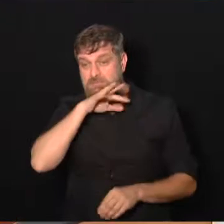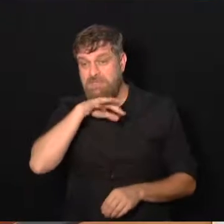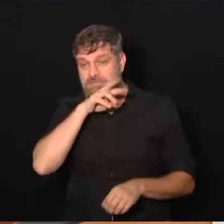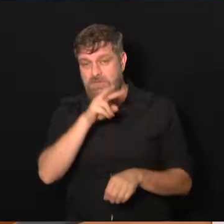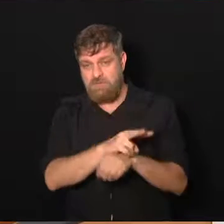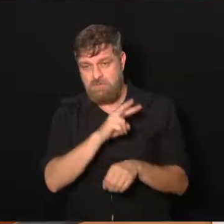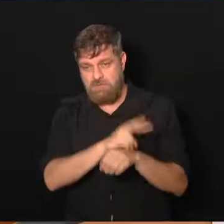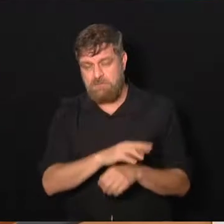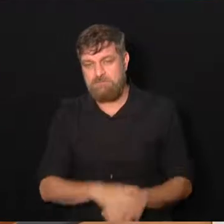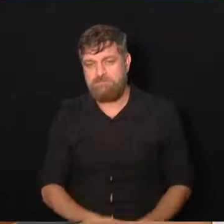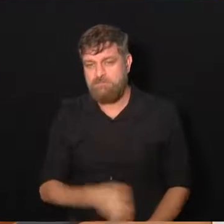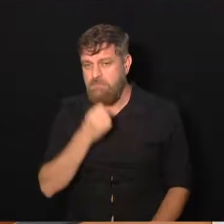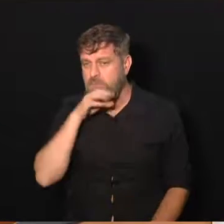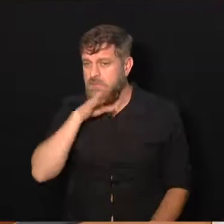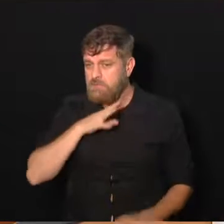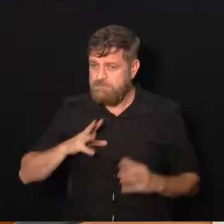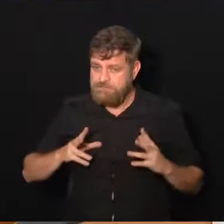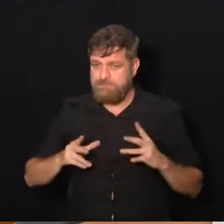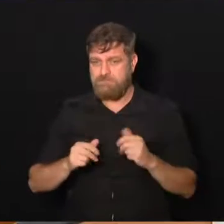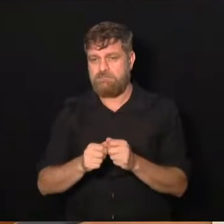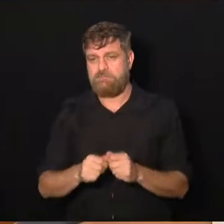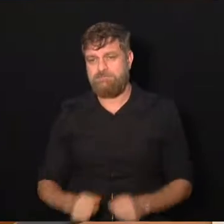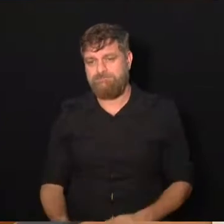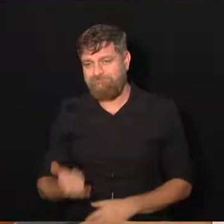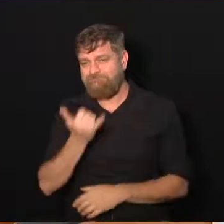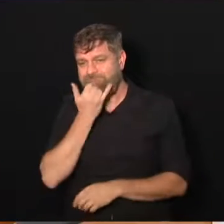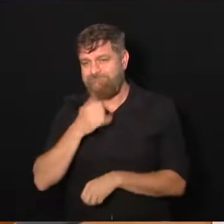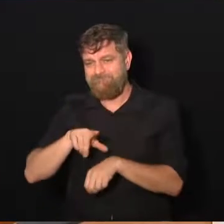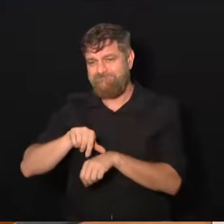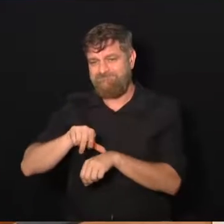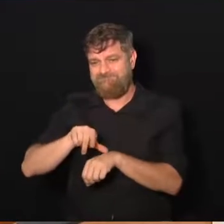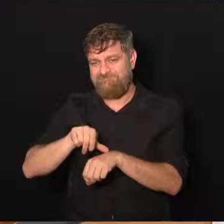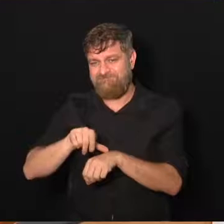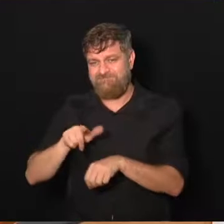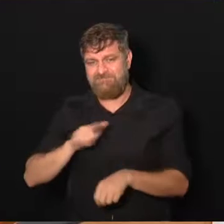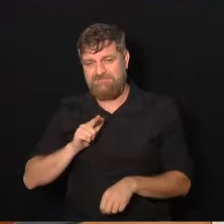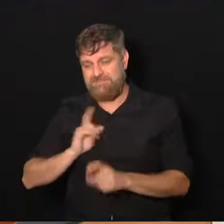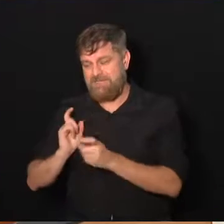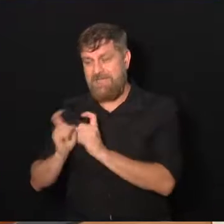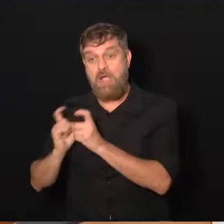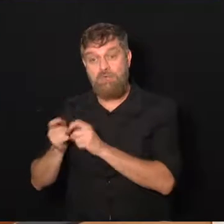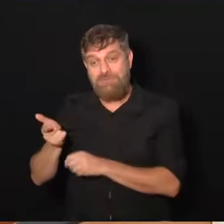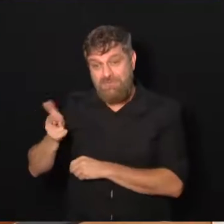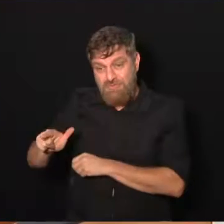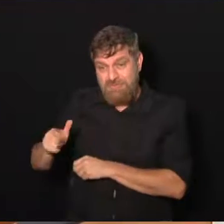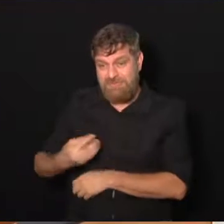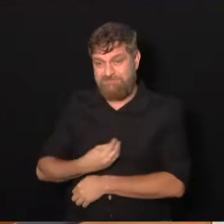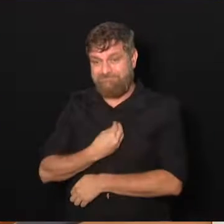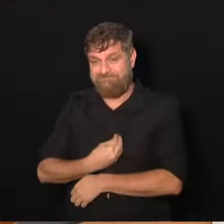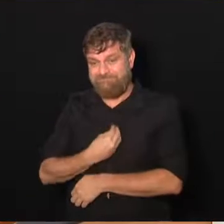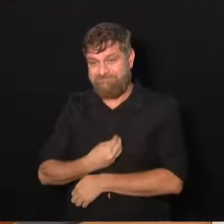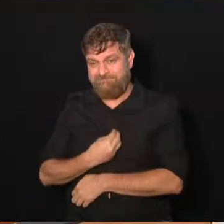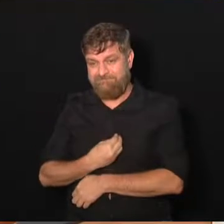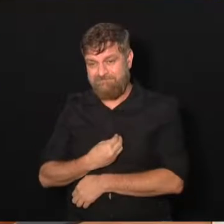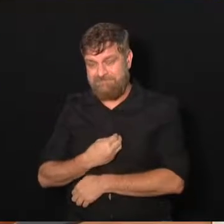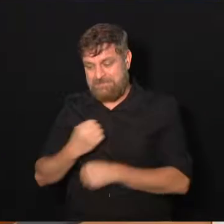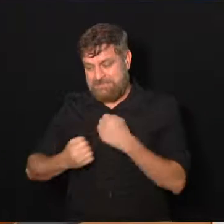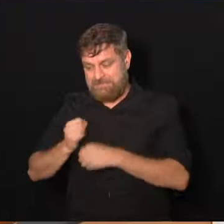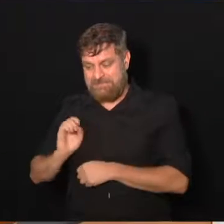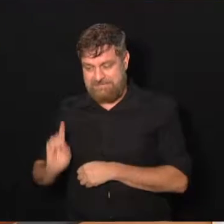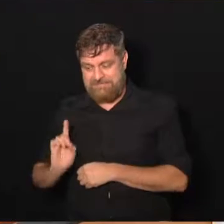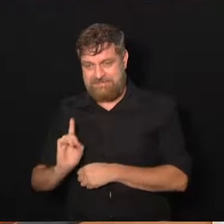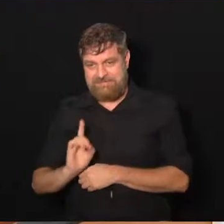por gentileza. Boa tarde a todos. Primeiro, me perdoem o atraso, eu fiquei presa numa outra reunião. Na verdade, eu